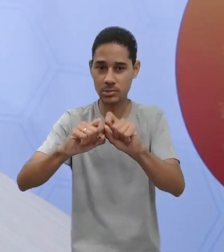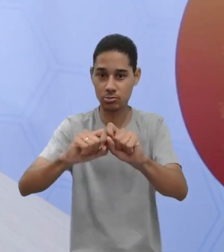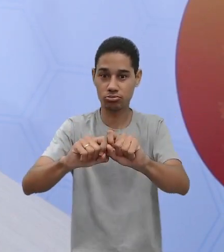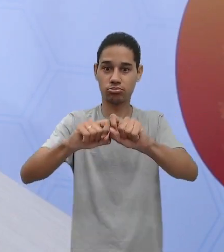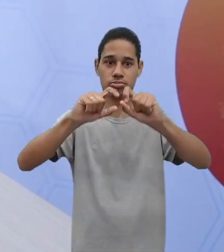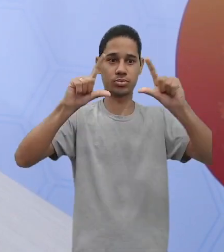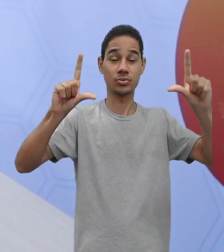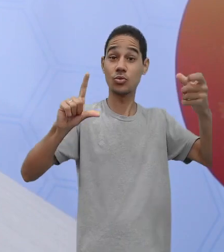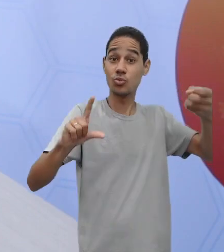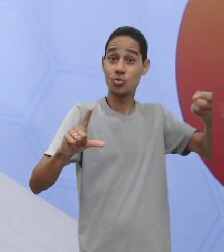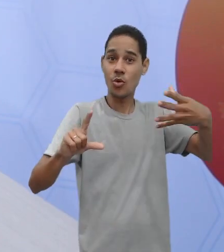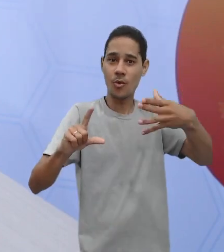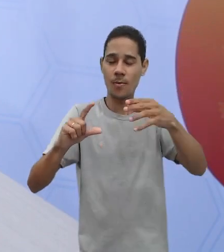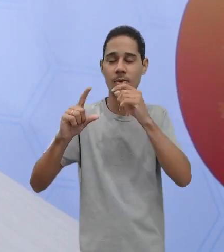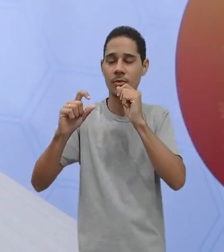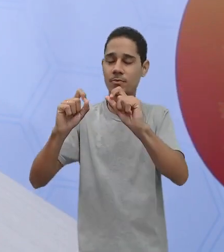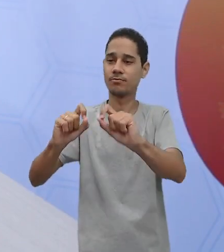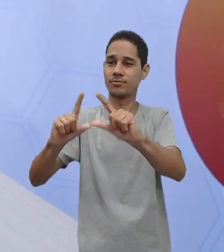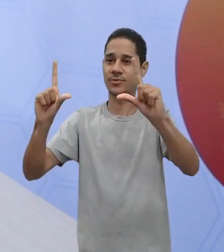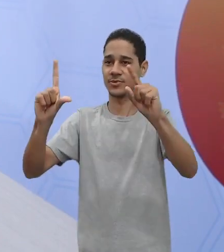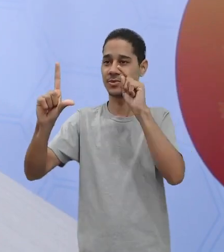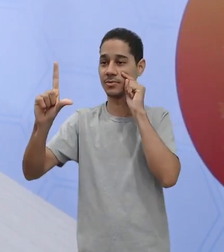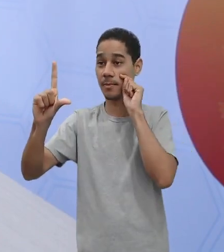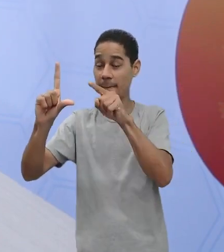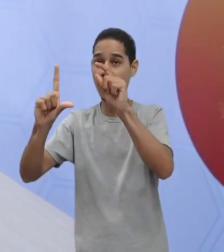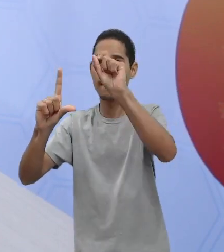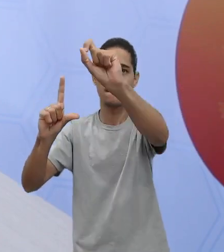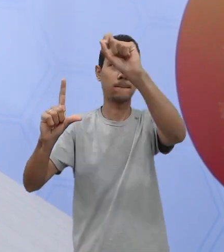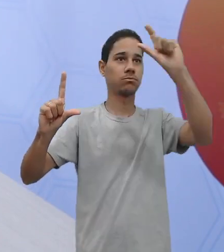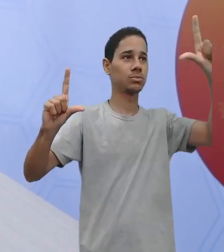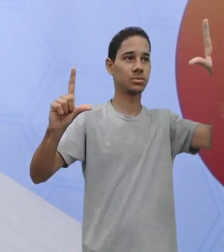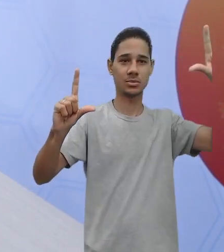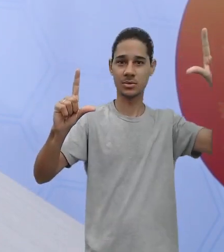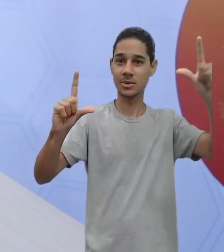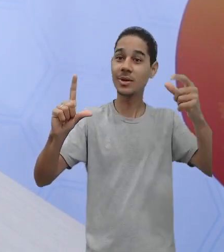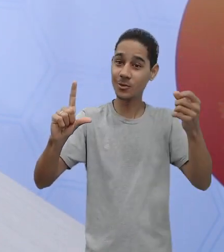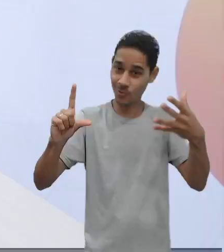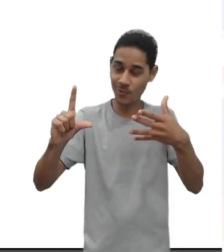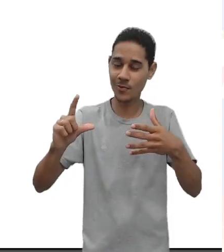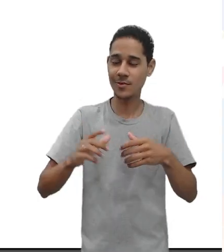tela do navegador e não na mesma tela, certo? Isso são os atributos.